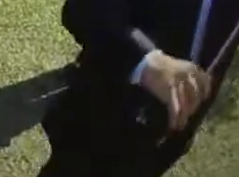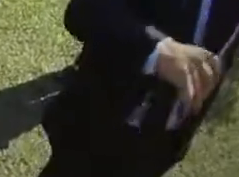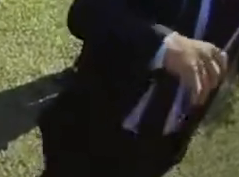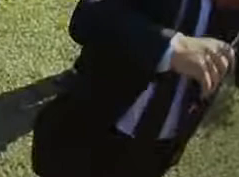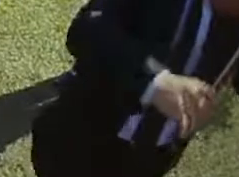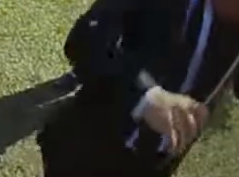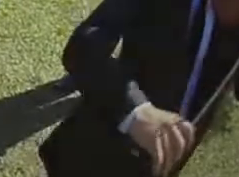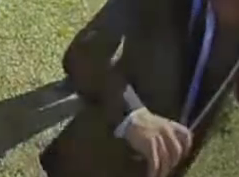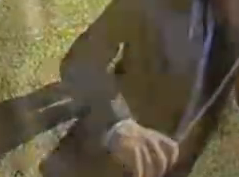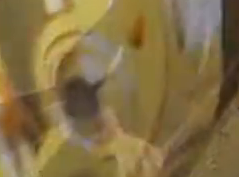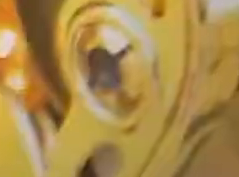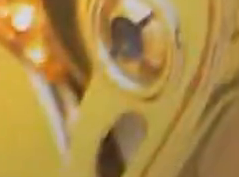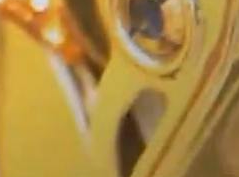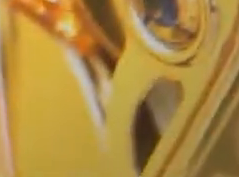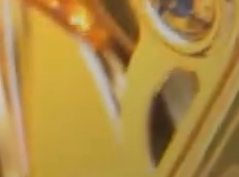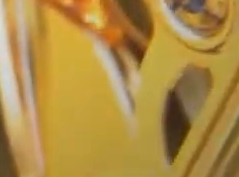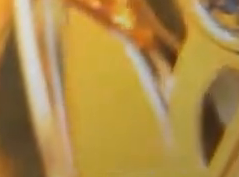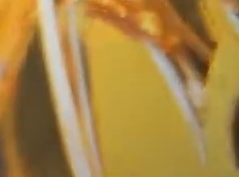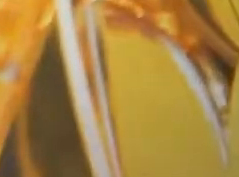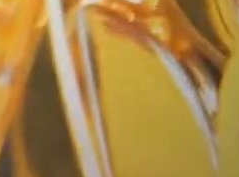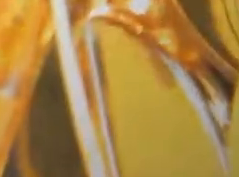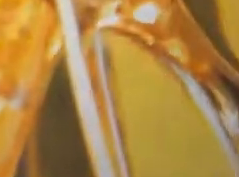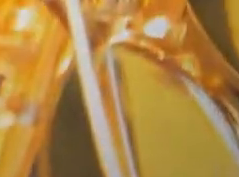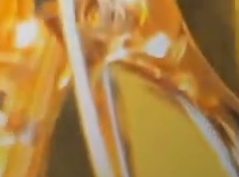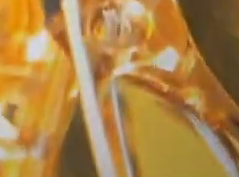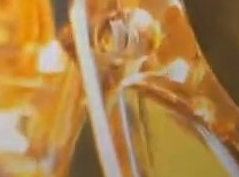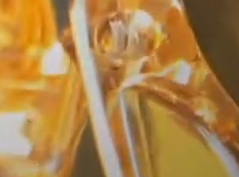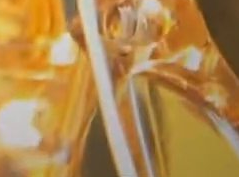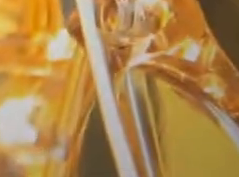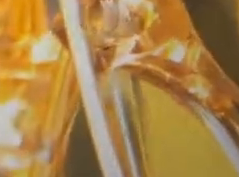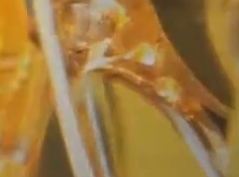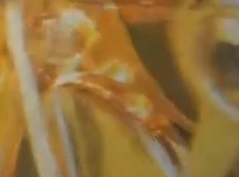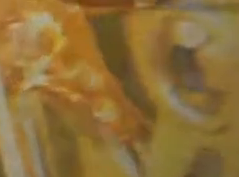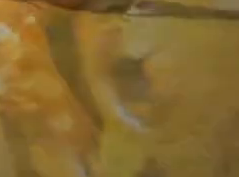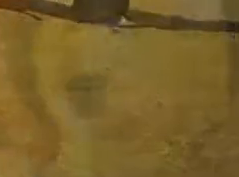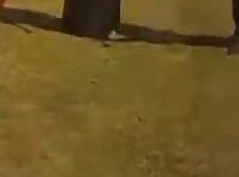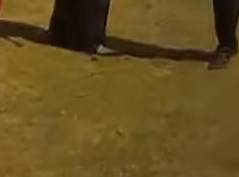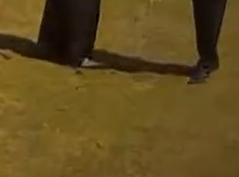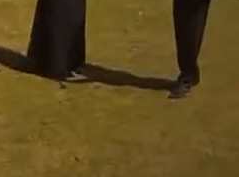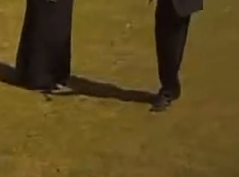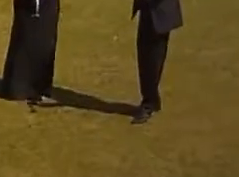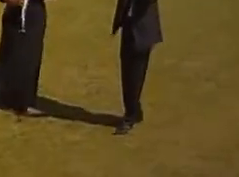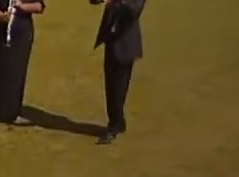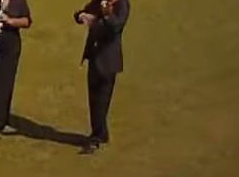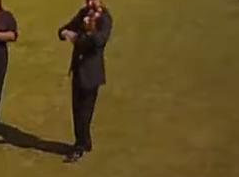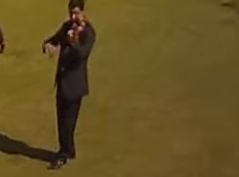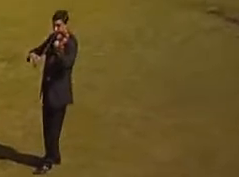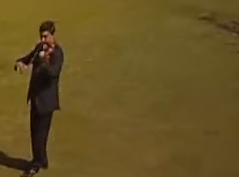Esperança